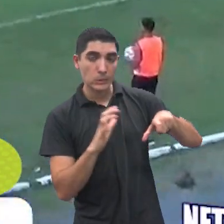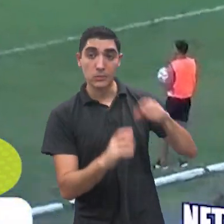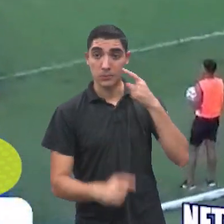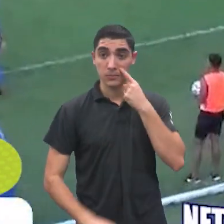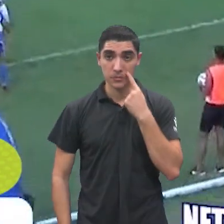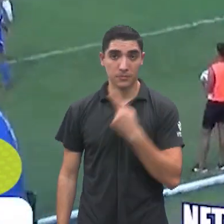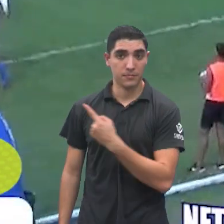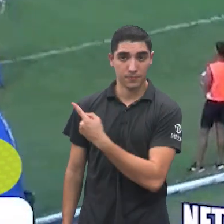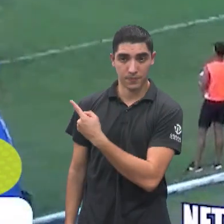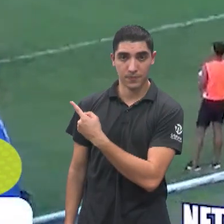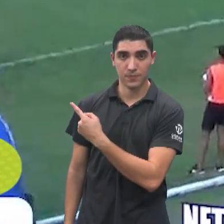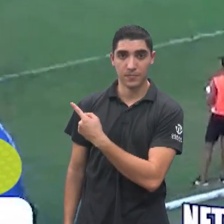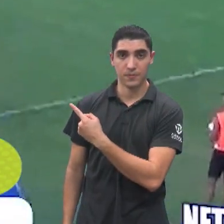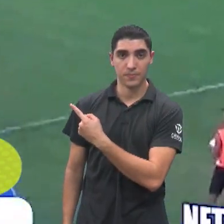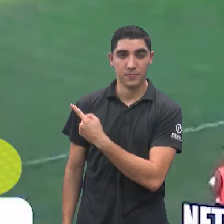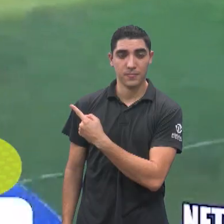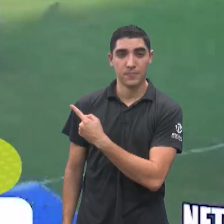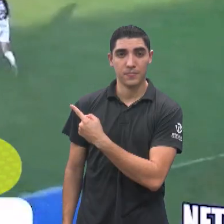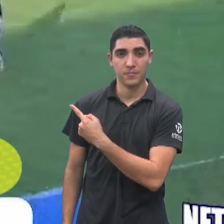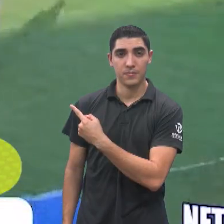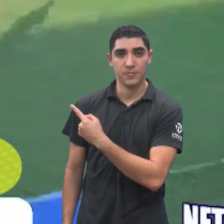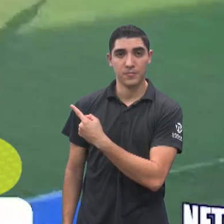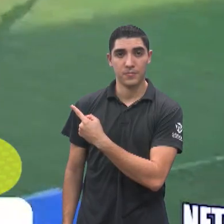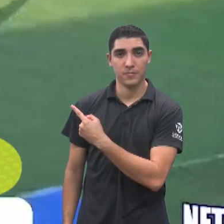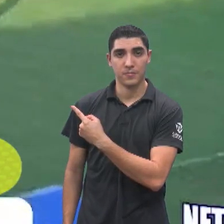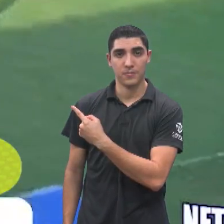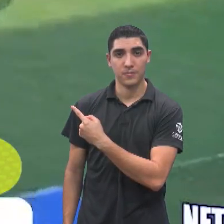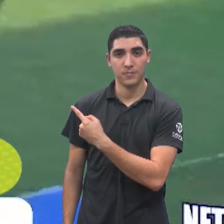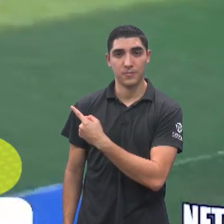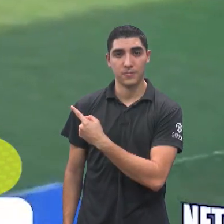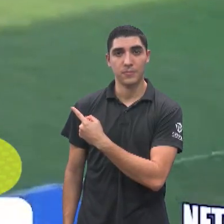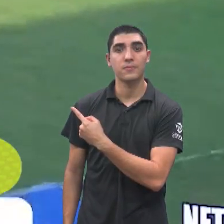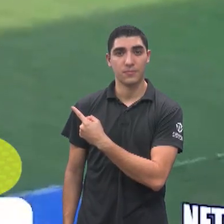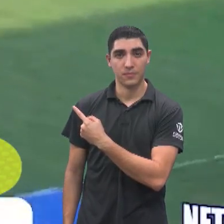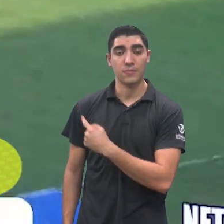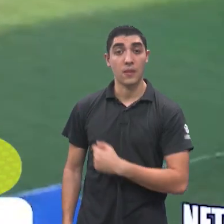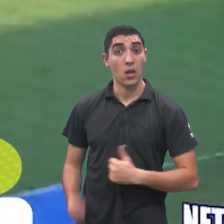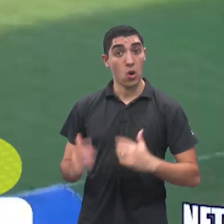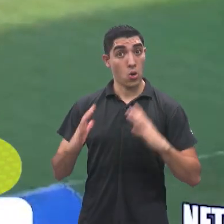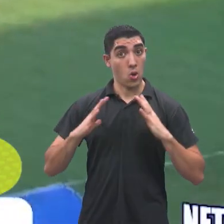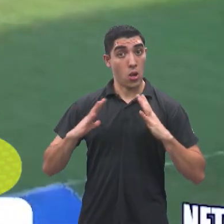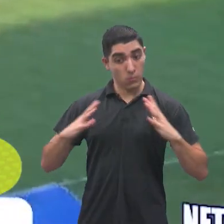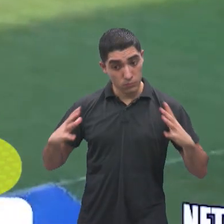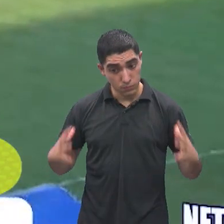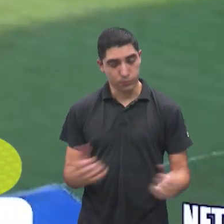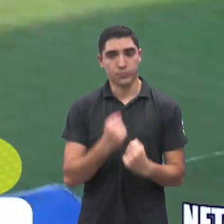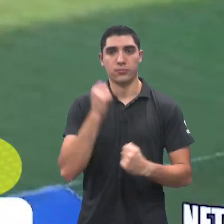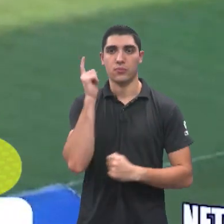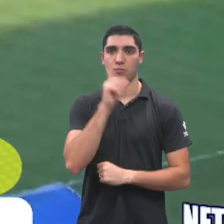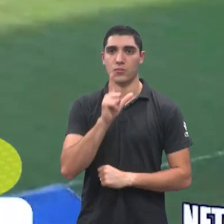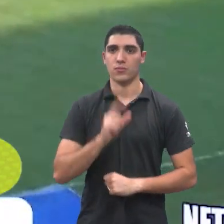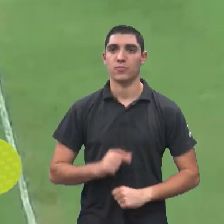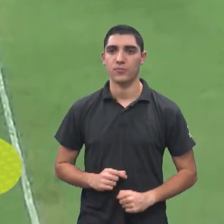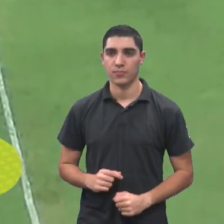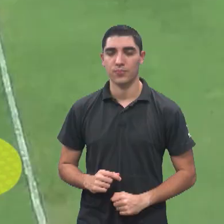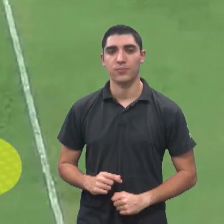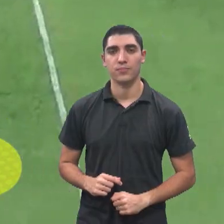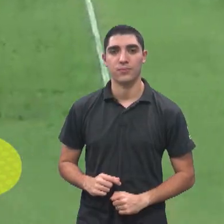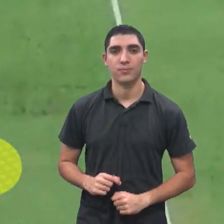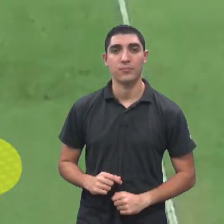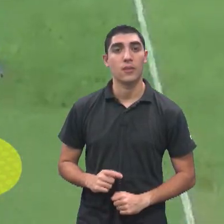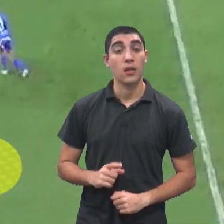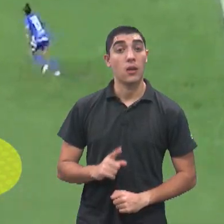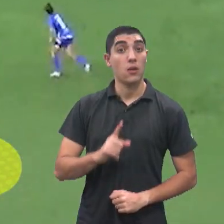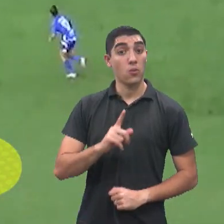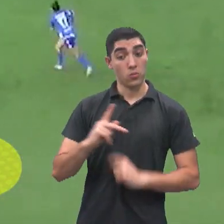aqui na direita, trouxe para a perna esquerda e bateu. A goleira Júlia Conde pegou, largou, mas pegou de novo. O